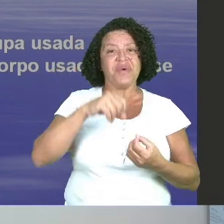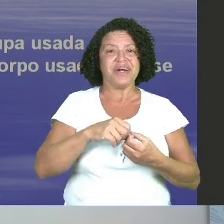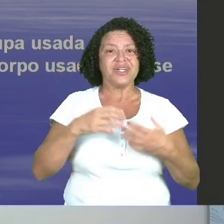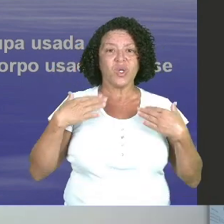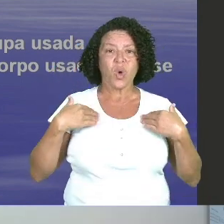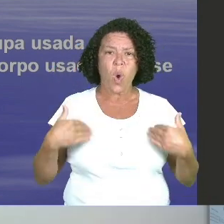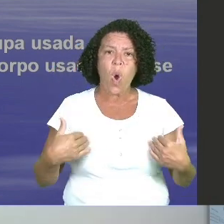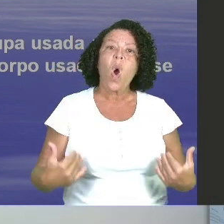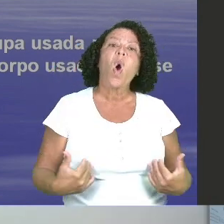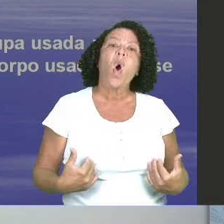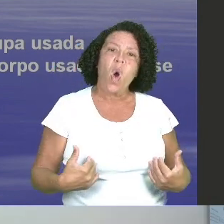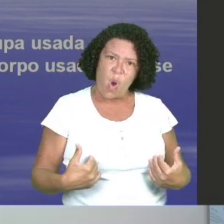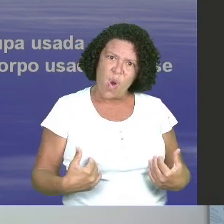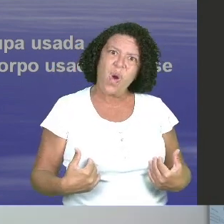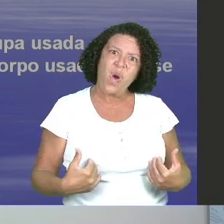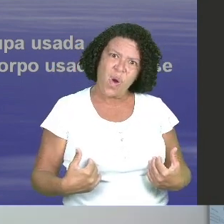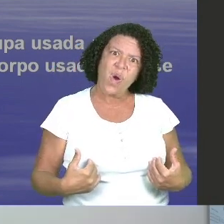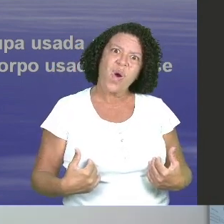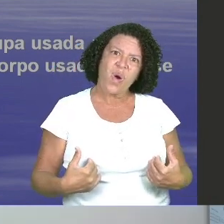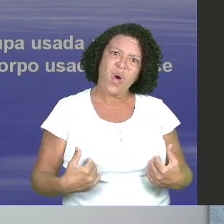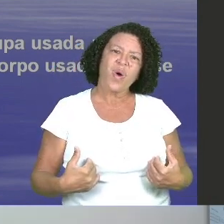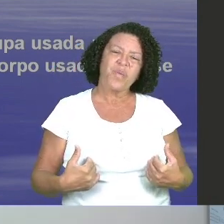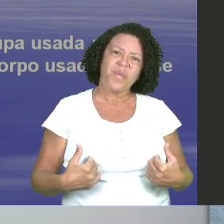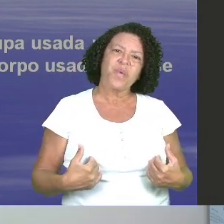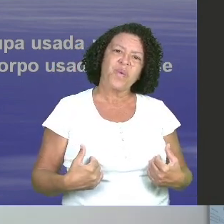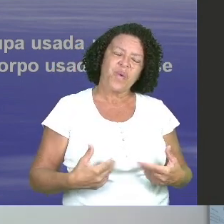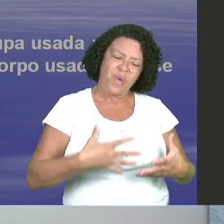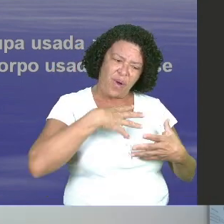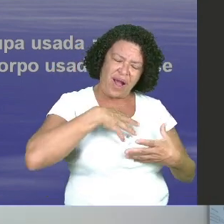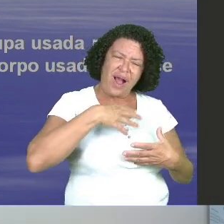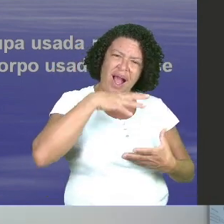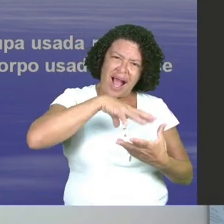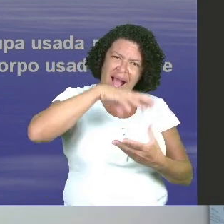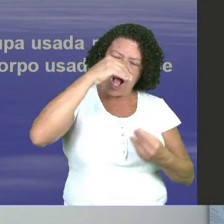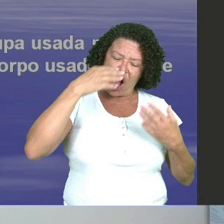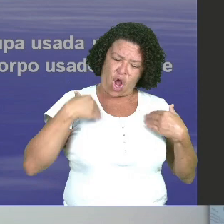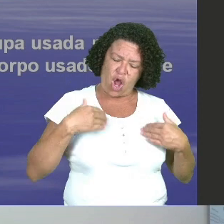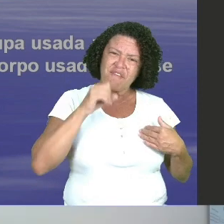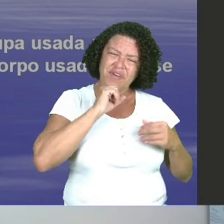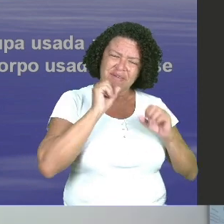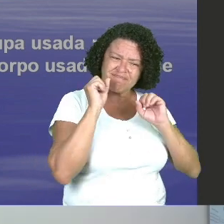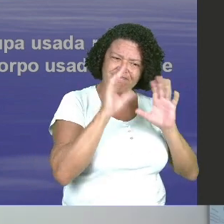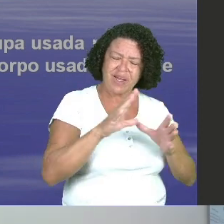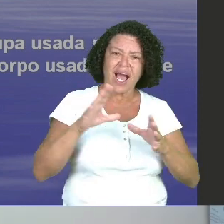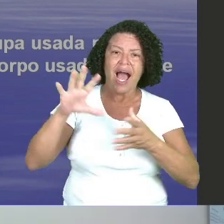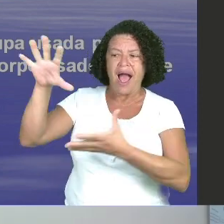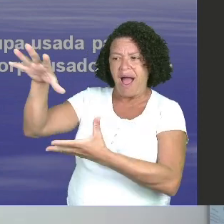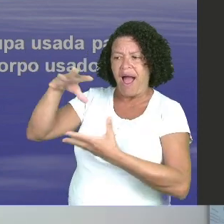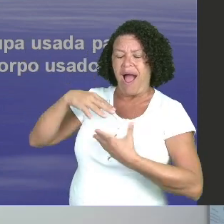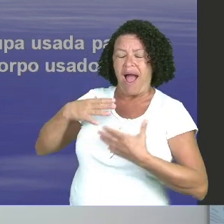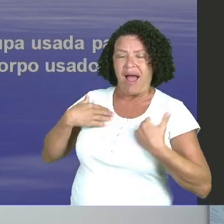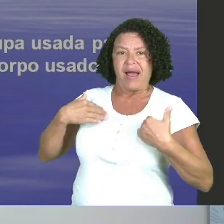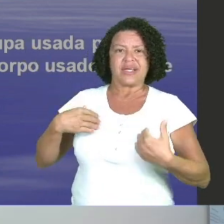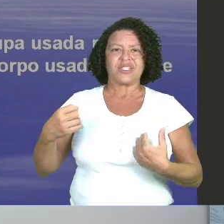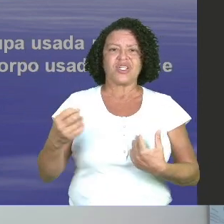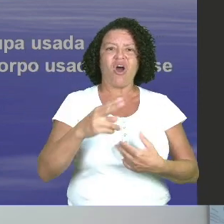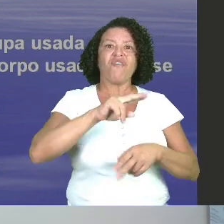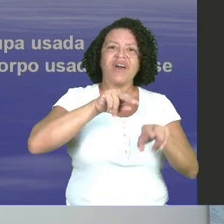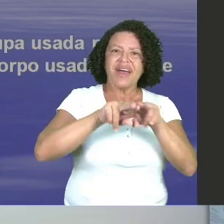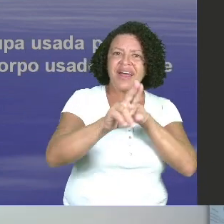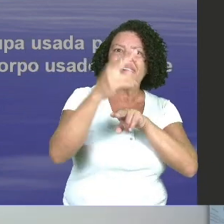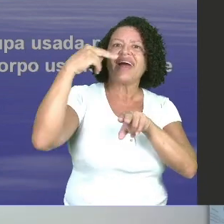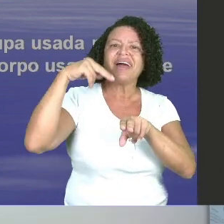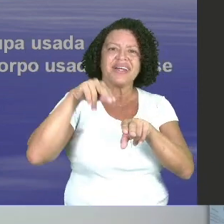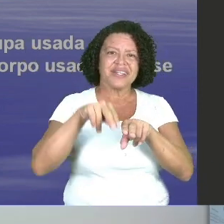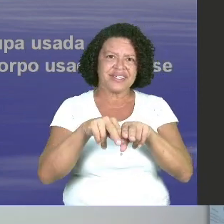usado para se revestir de novos corpos. Isso lá